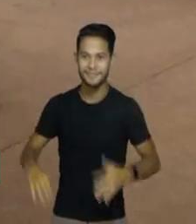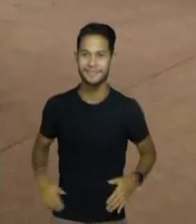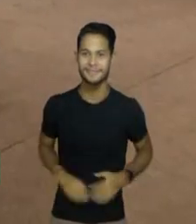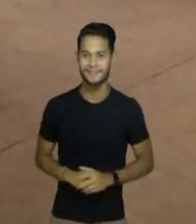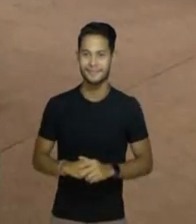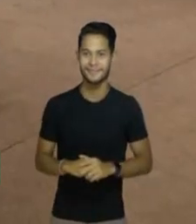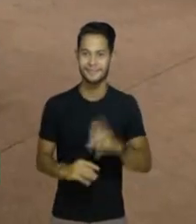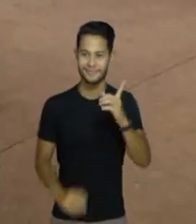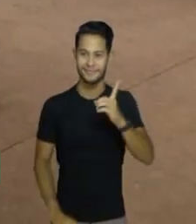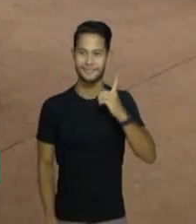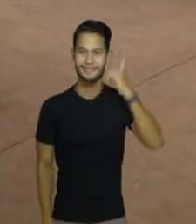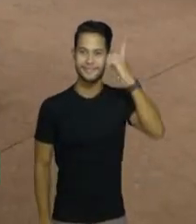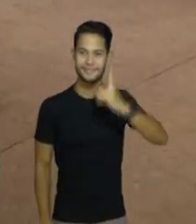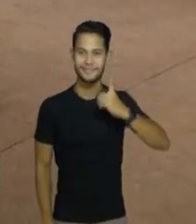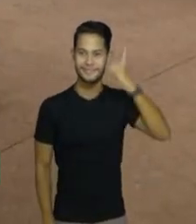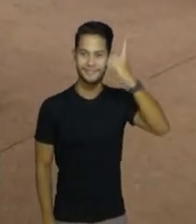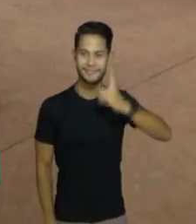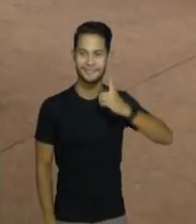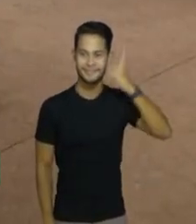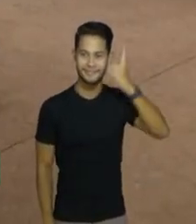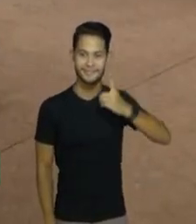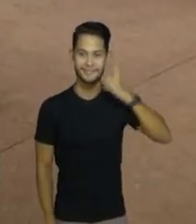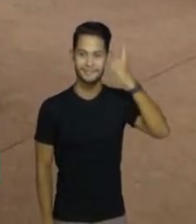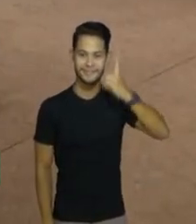Deputado Marcos Vieira.